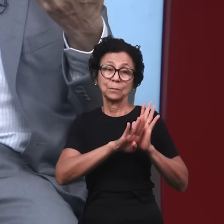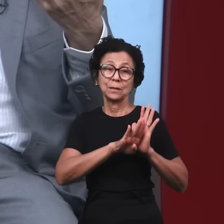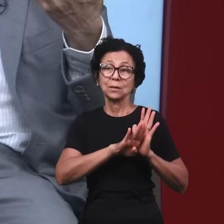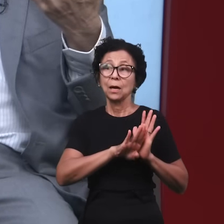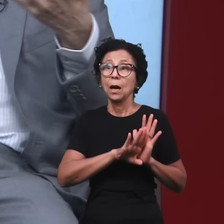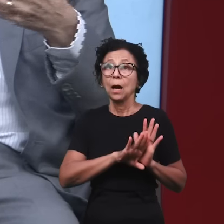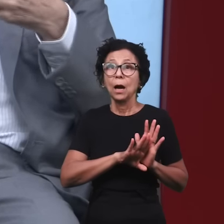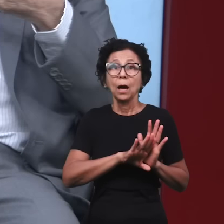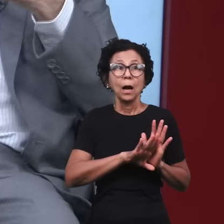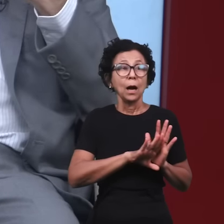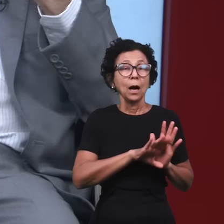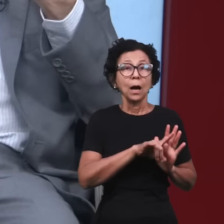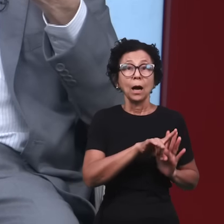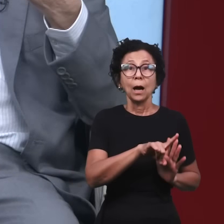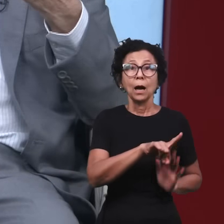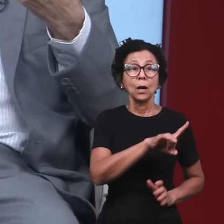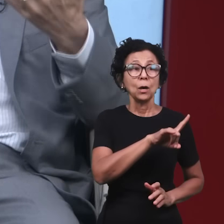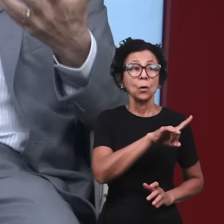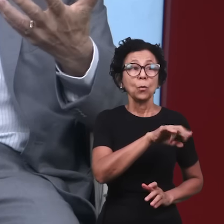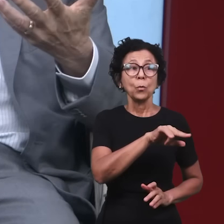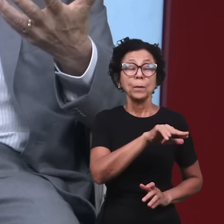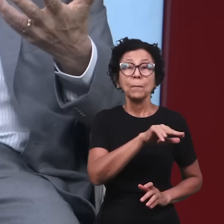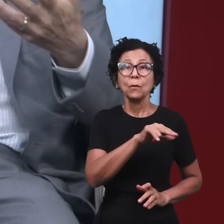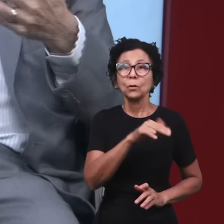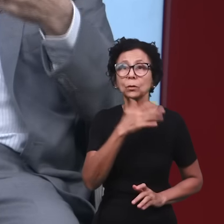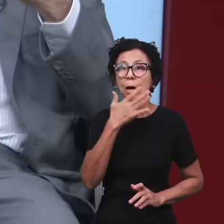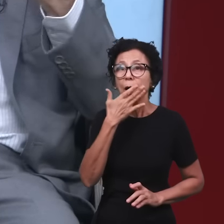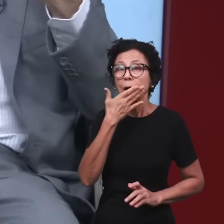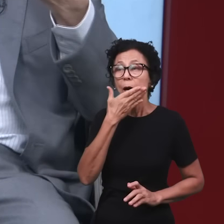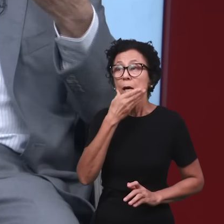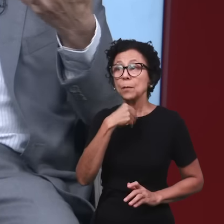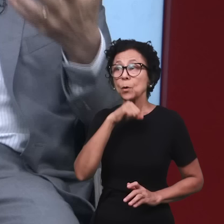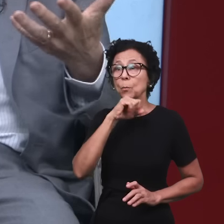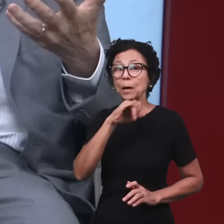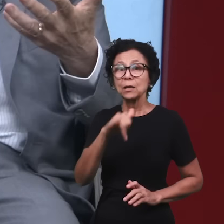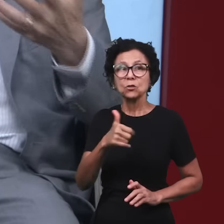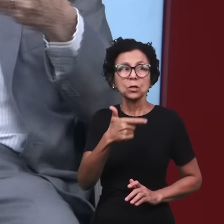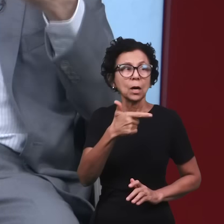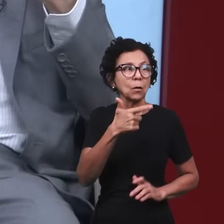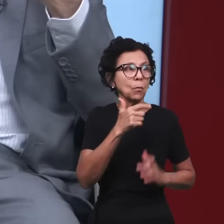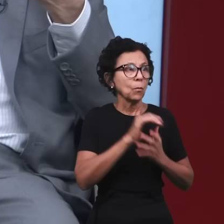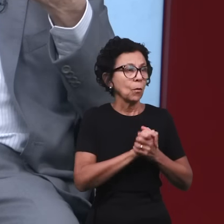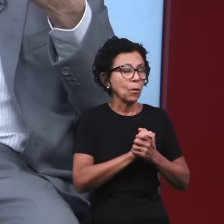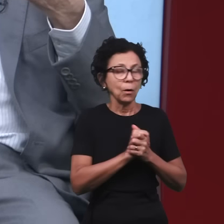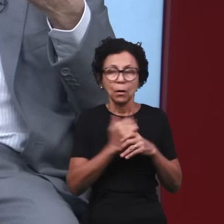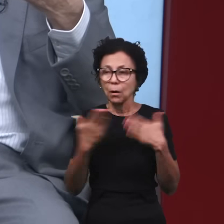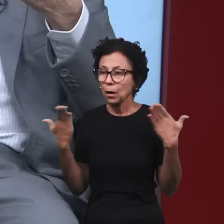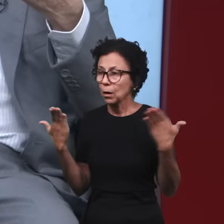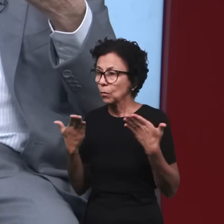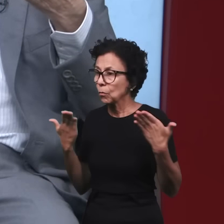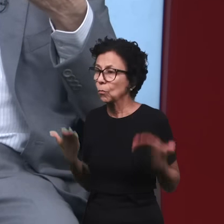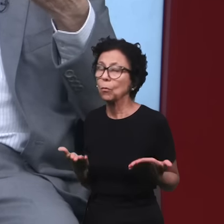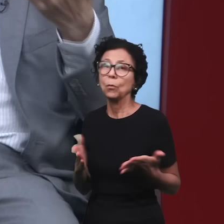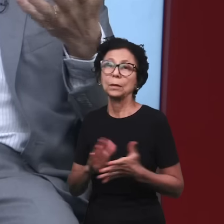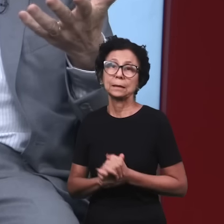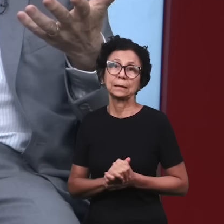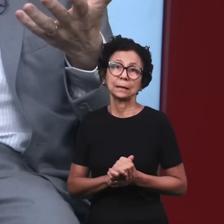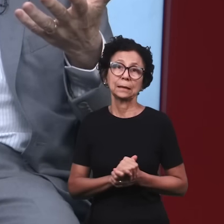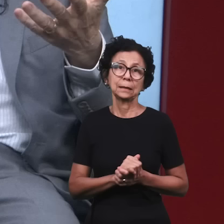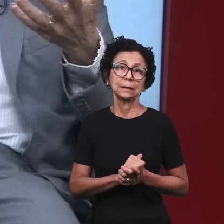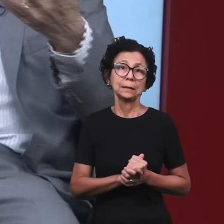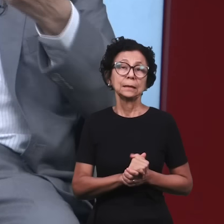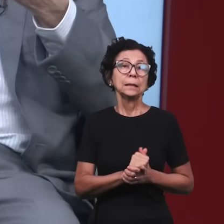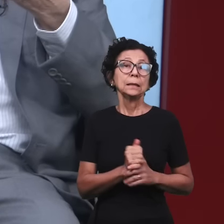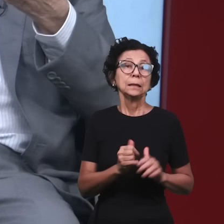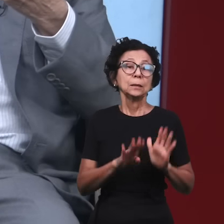mais novo e filho da mulher que mais amava, irmão de José, que havia sido dado como